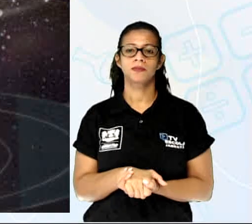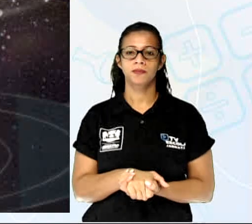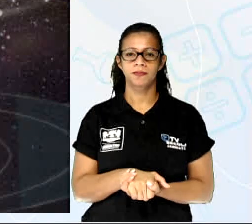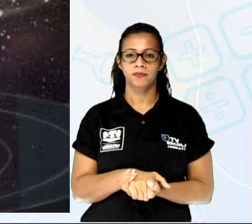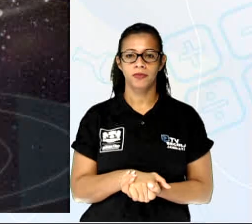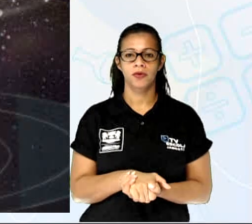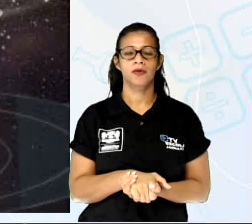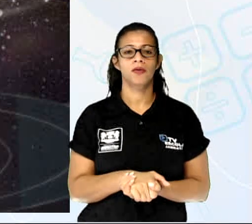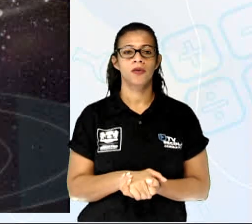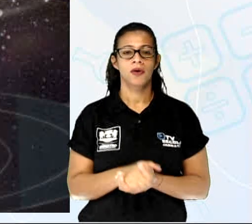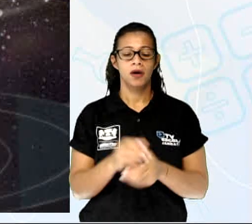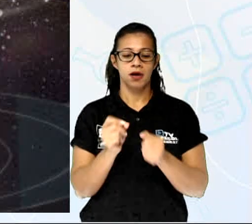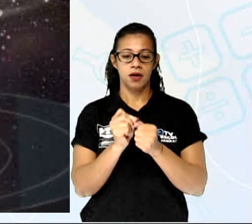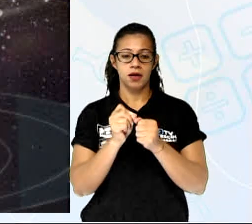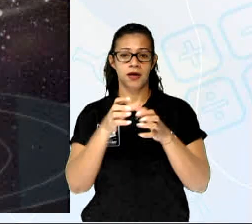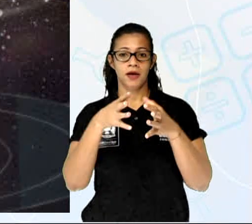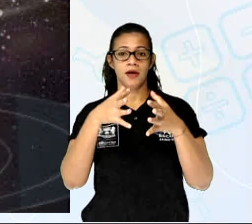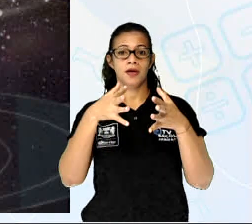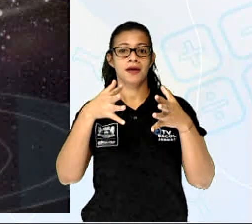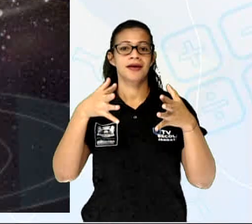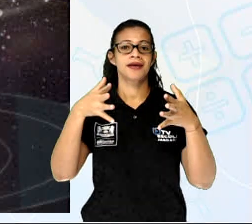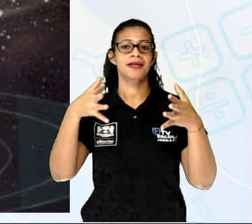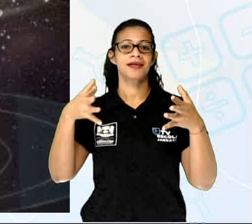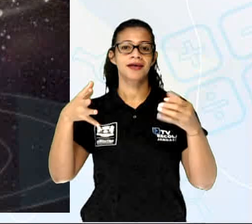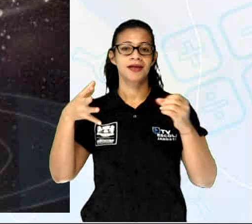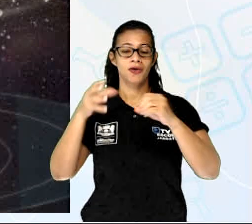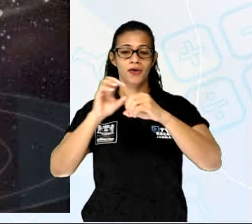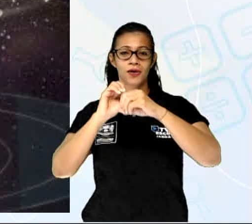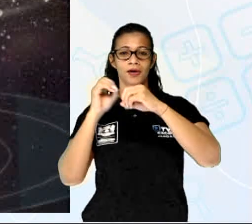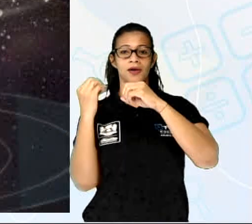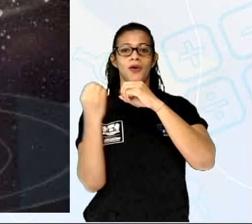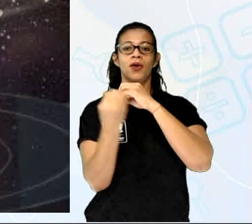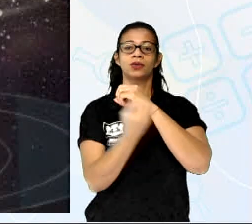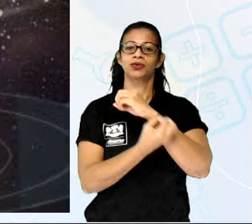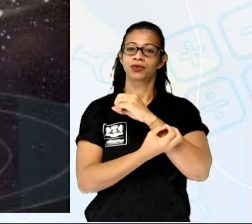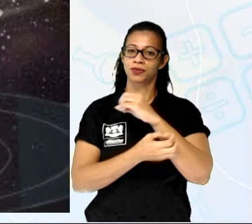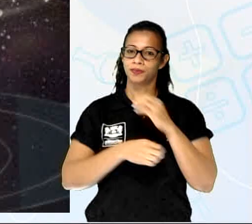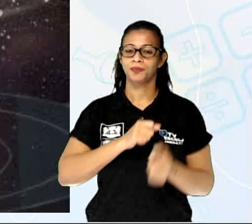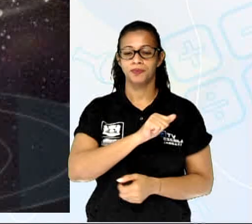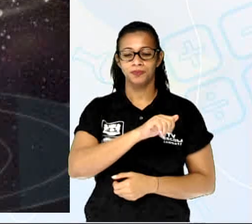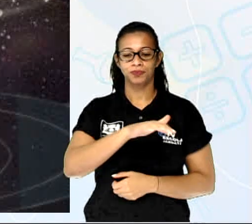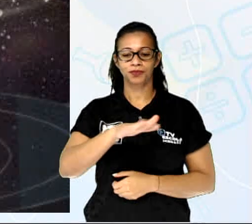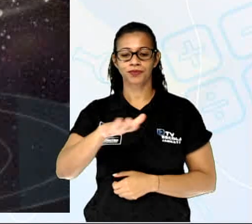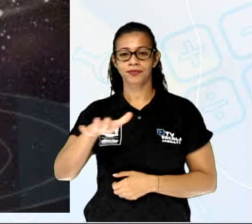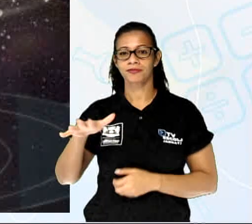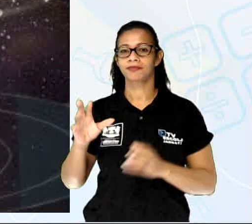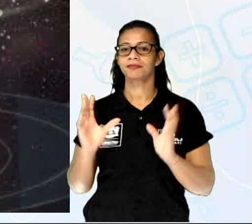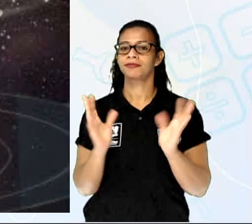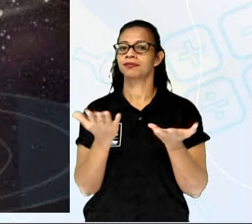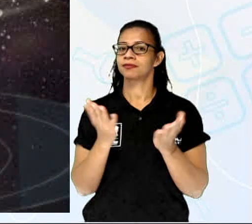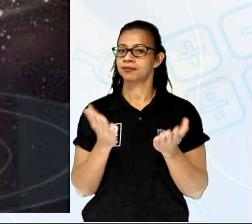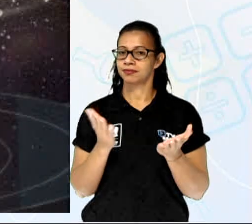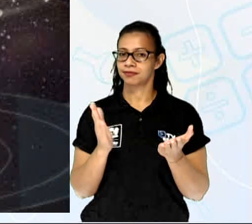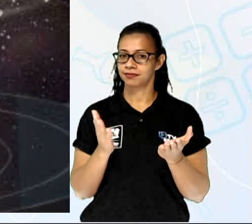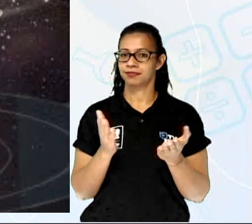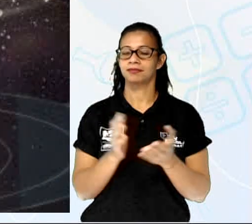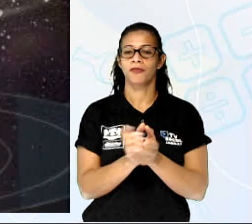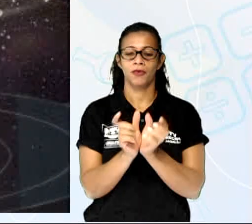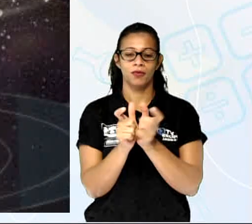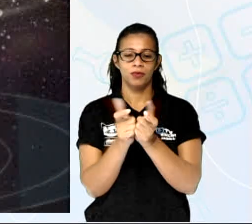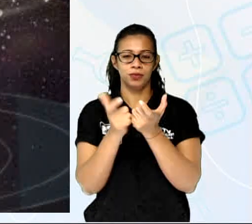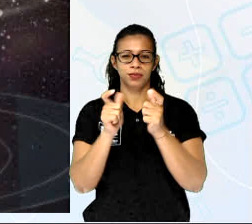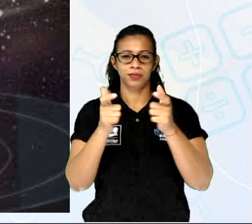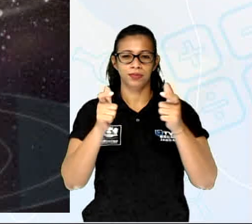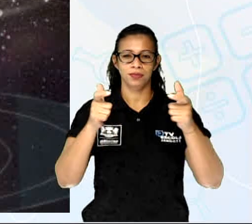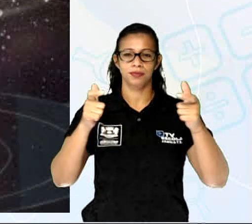e deu origem ao universo que nós conhecemos hoje. E claro que esse universo ele se expandiu e ao longo